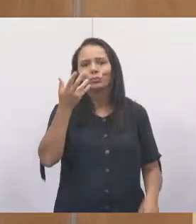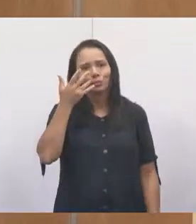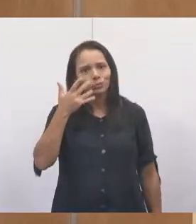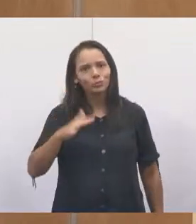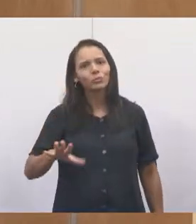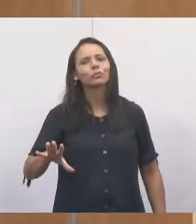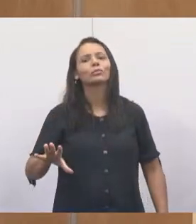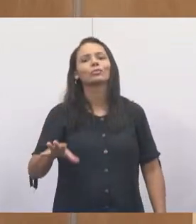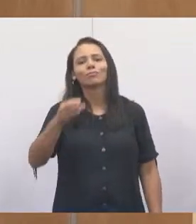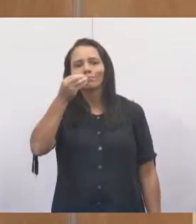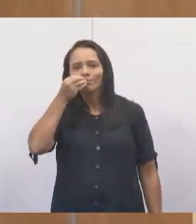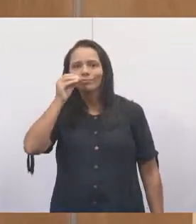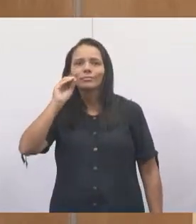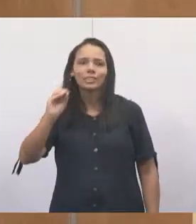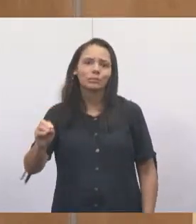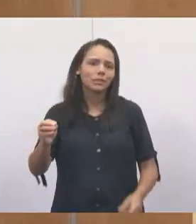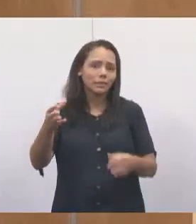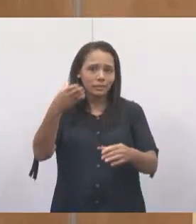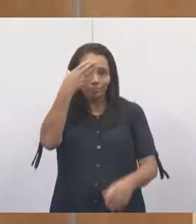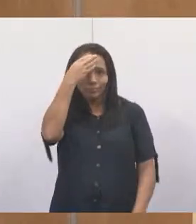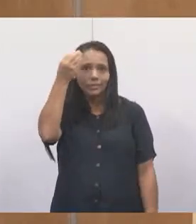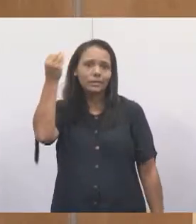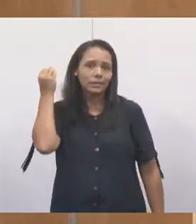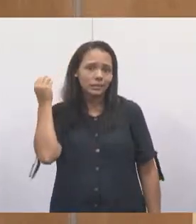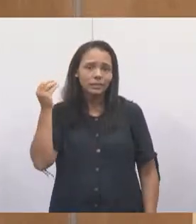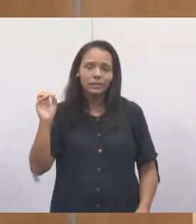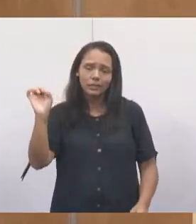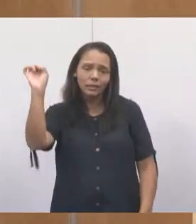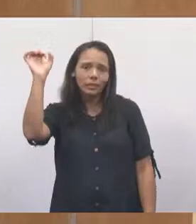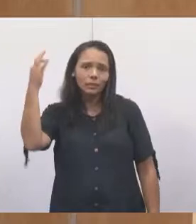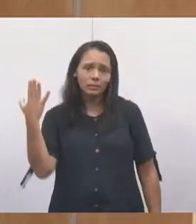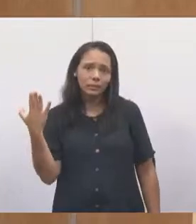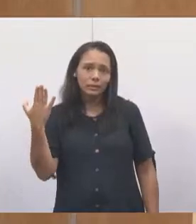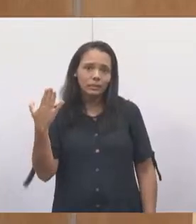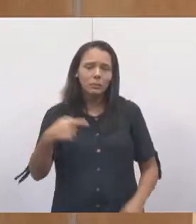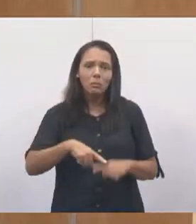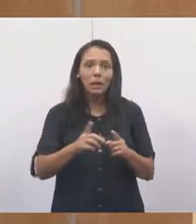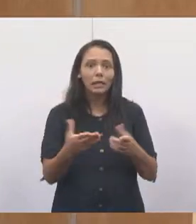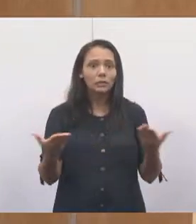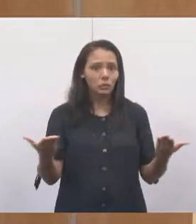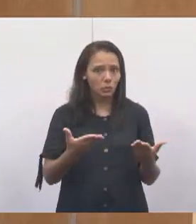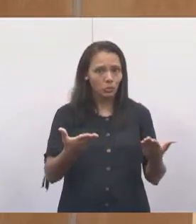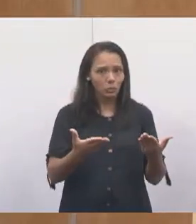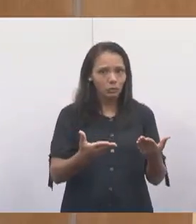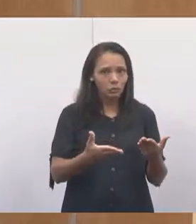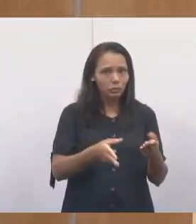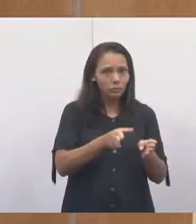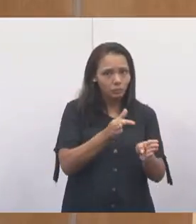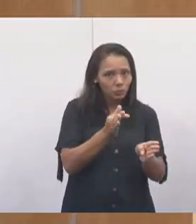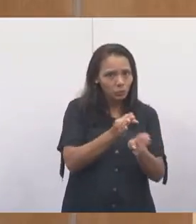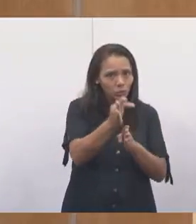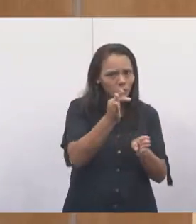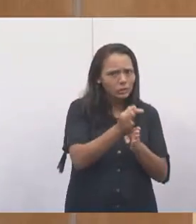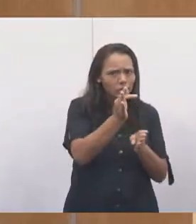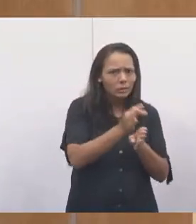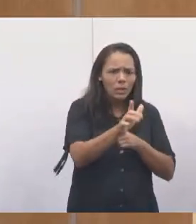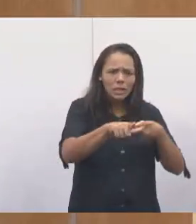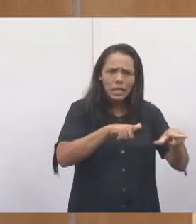crianças? Mas o conselho que aí está, já está fazendo o máximo. Tem muitos ali que